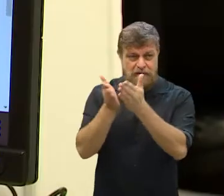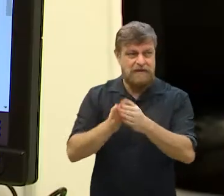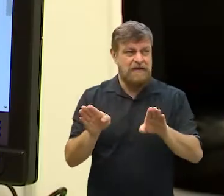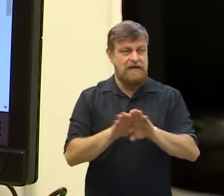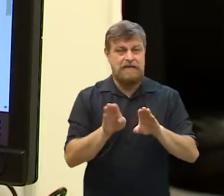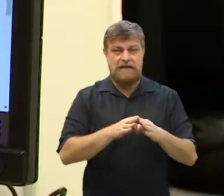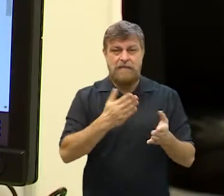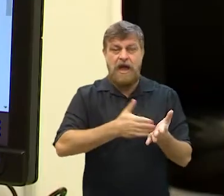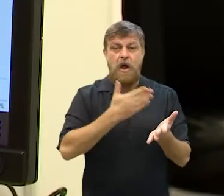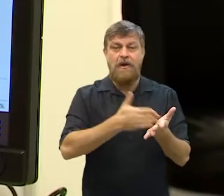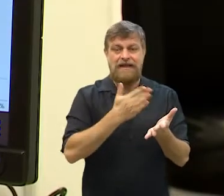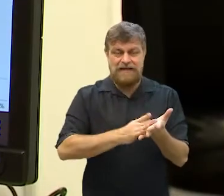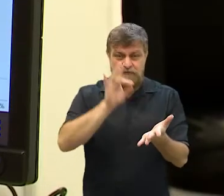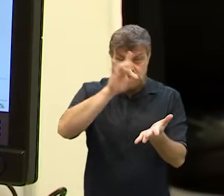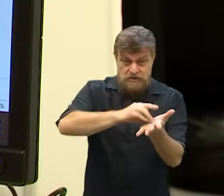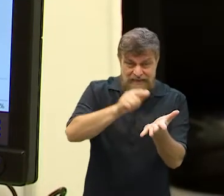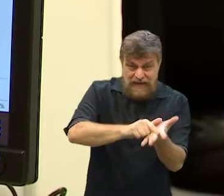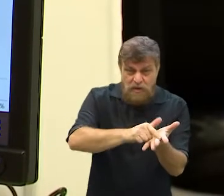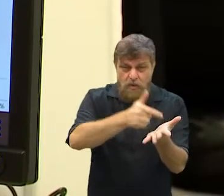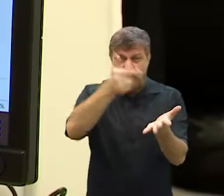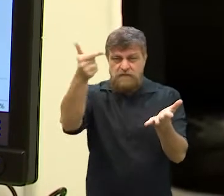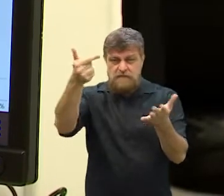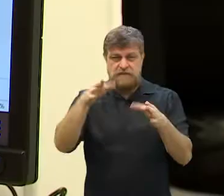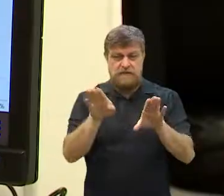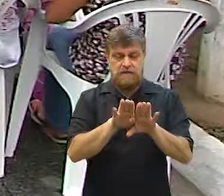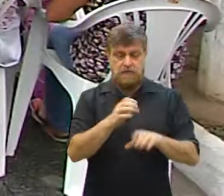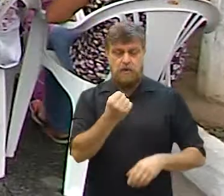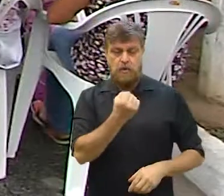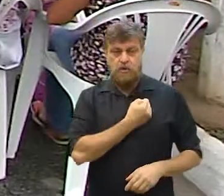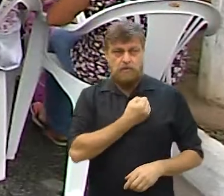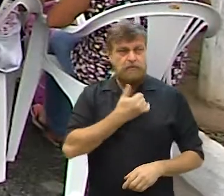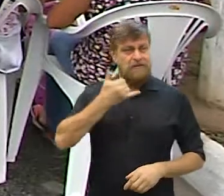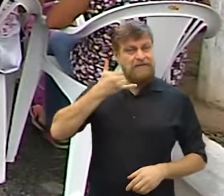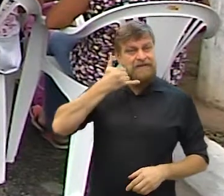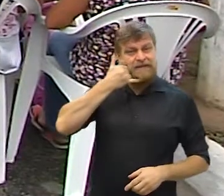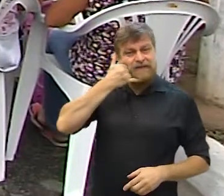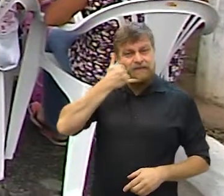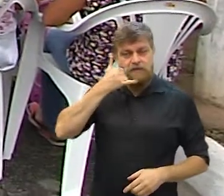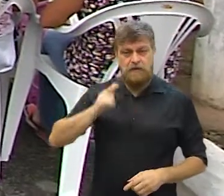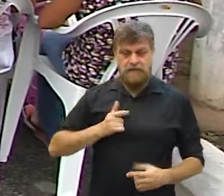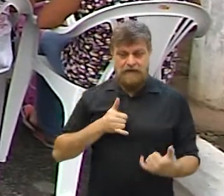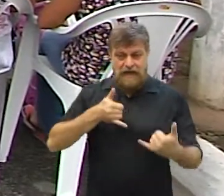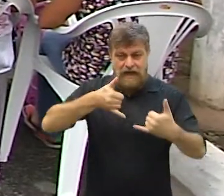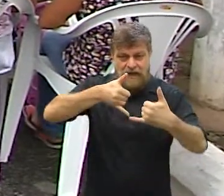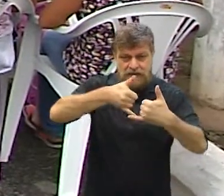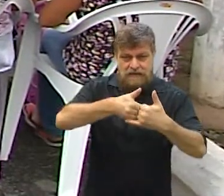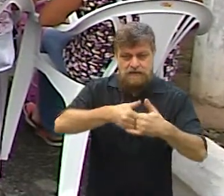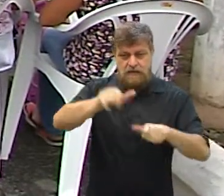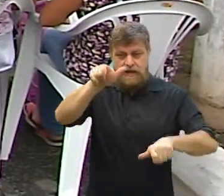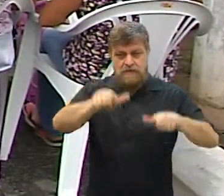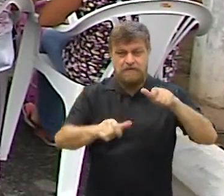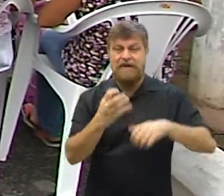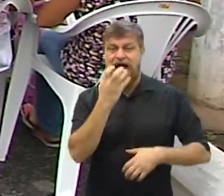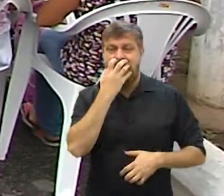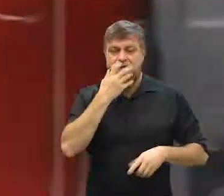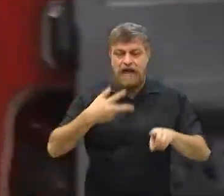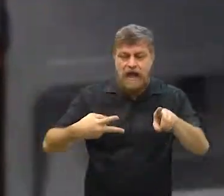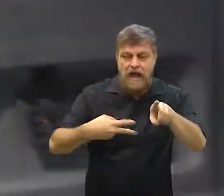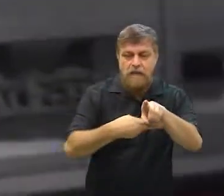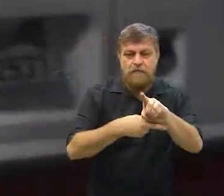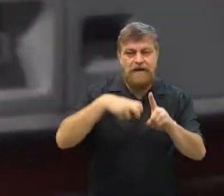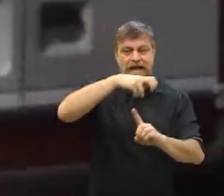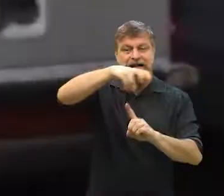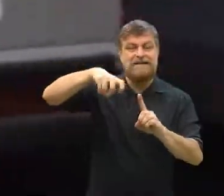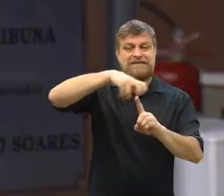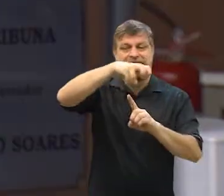o caderno do Poder Legislativo do Diário Oficial de Campinas o número do telefone com exclusivo para atendimento dos serviços castramóvel